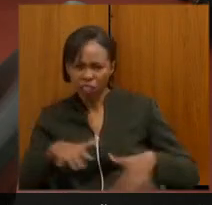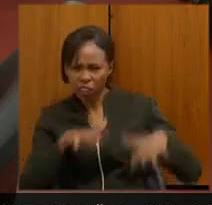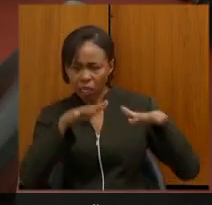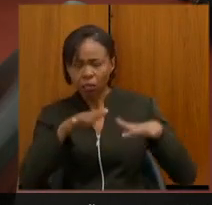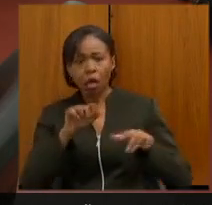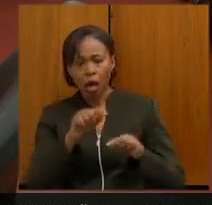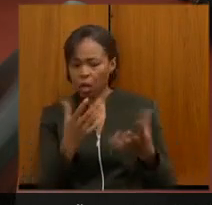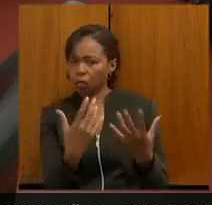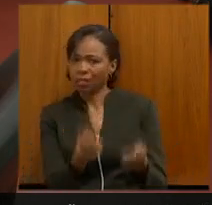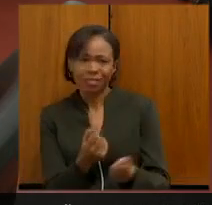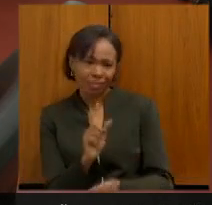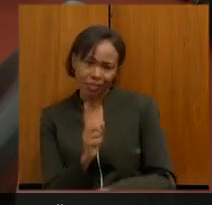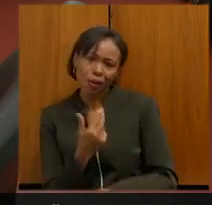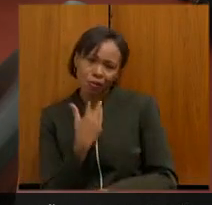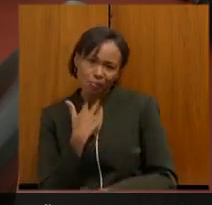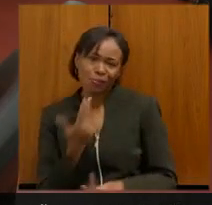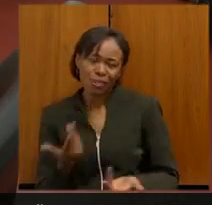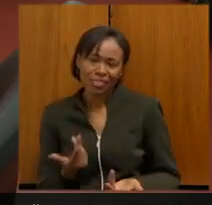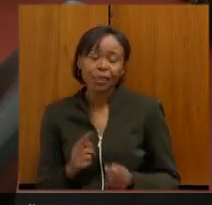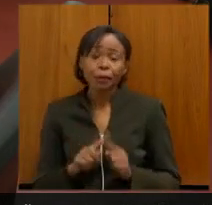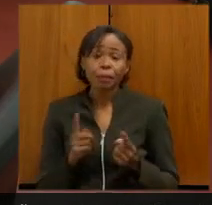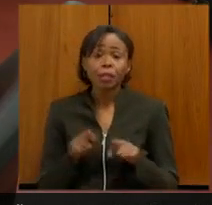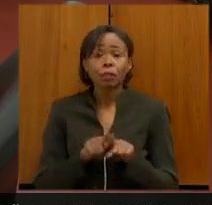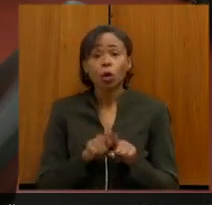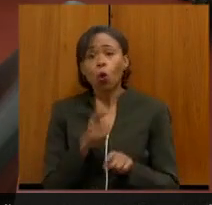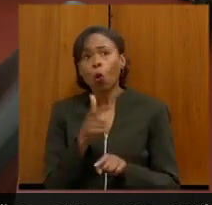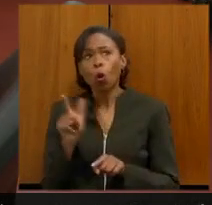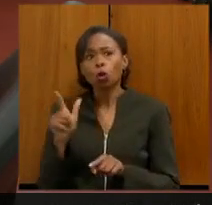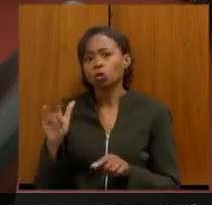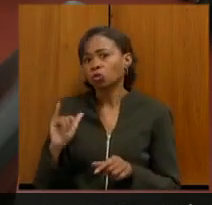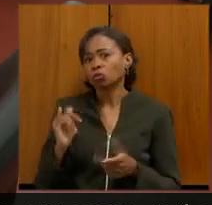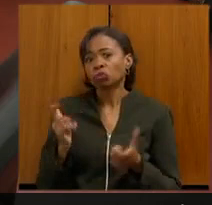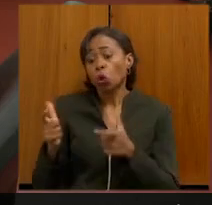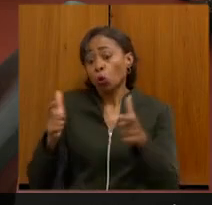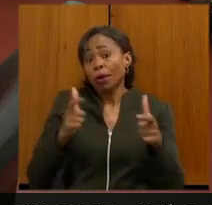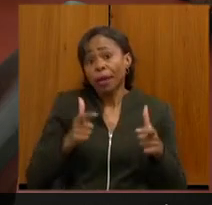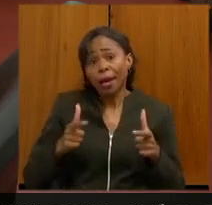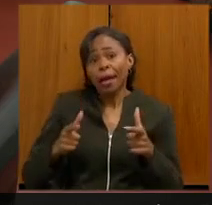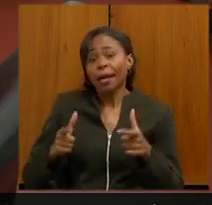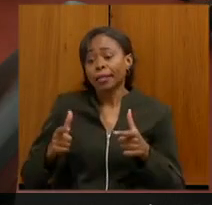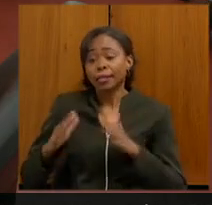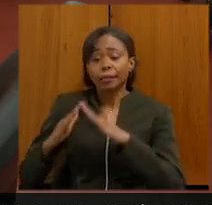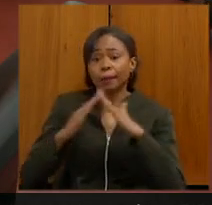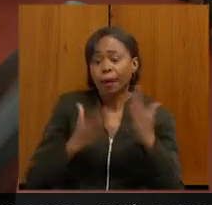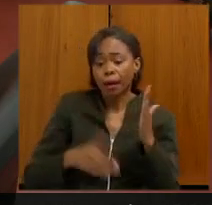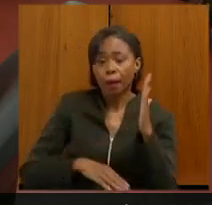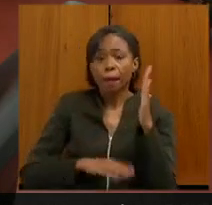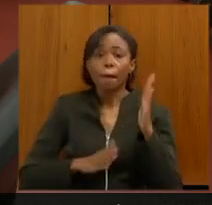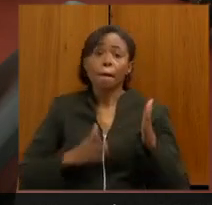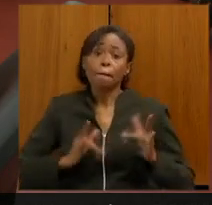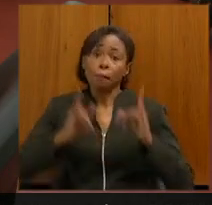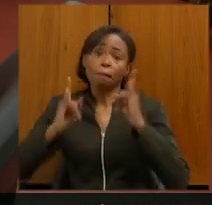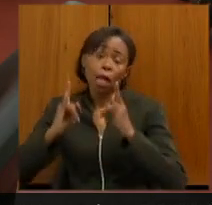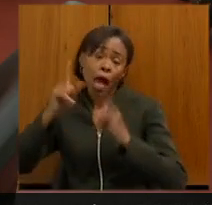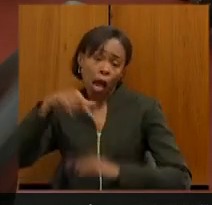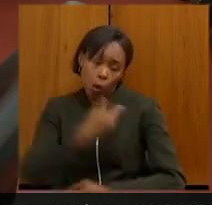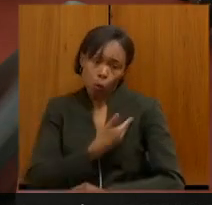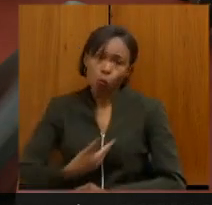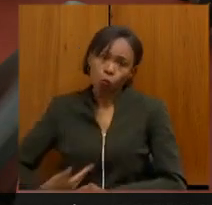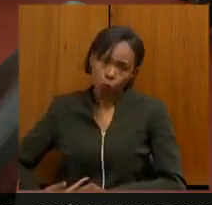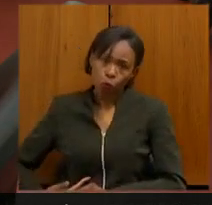né não Vamos ou também tem tendo até a nossa o público são comuns a todos por exemplo de